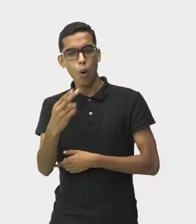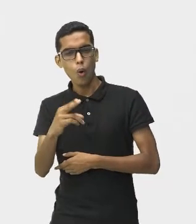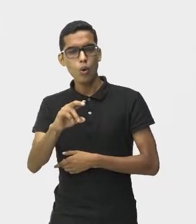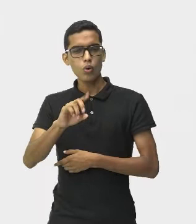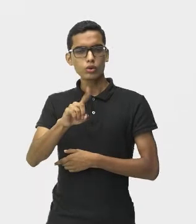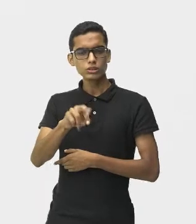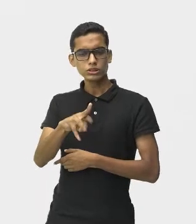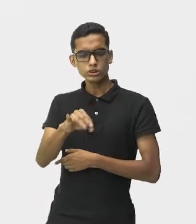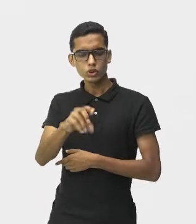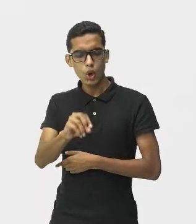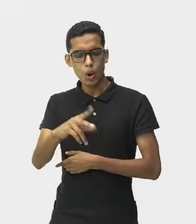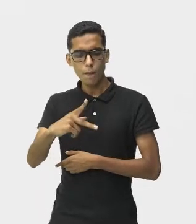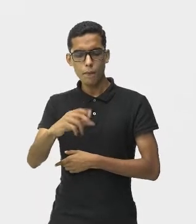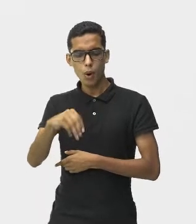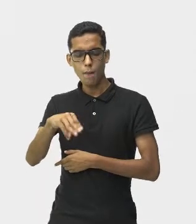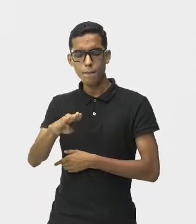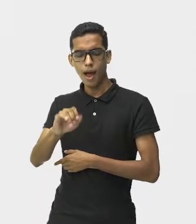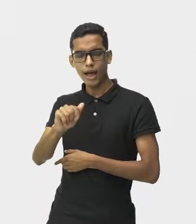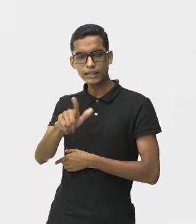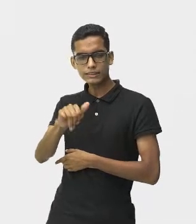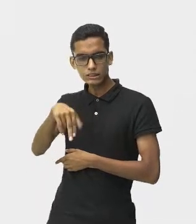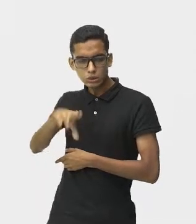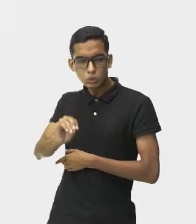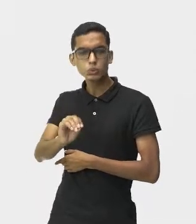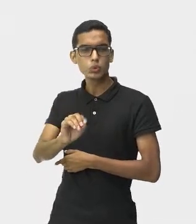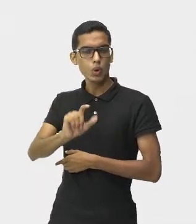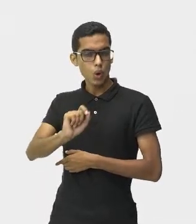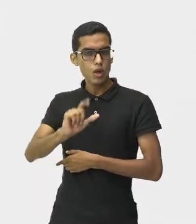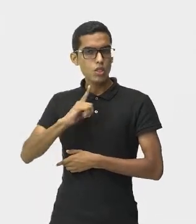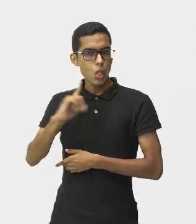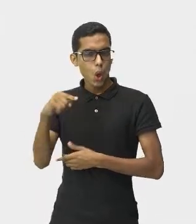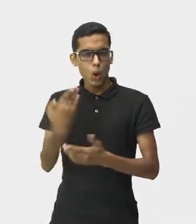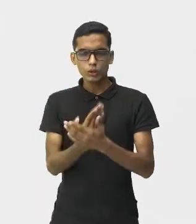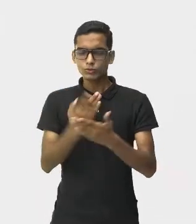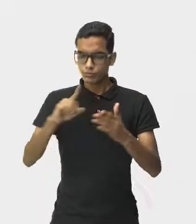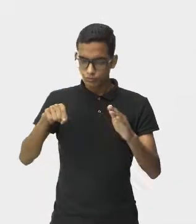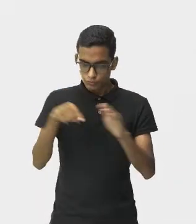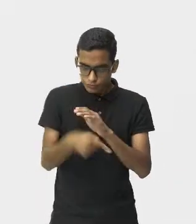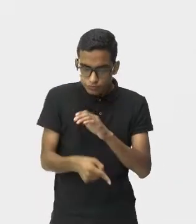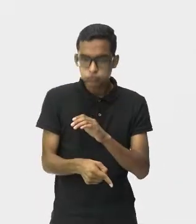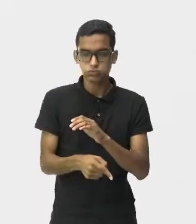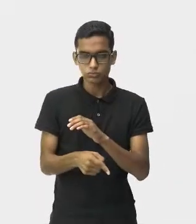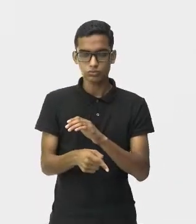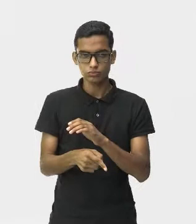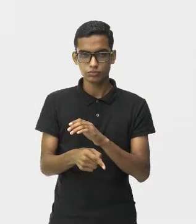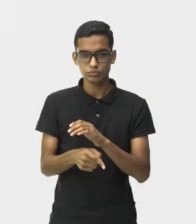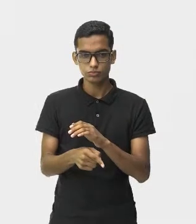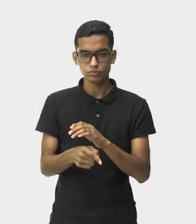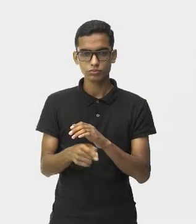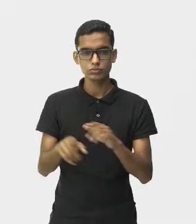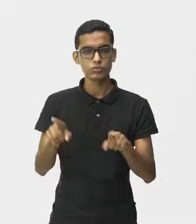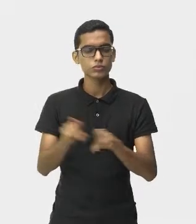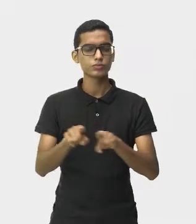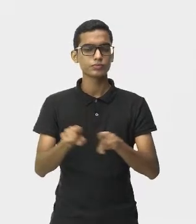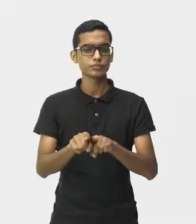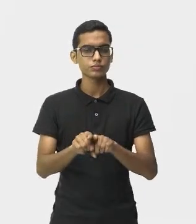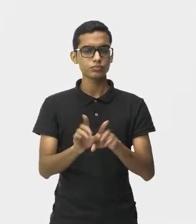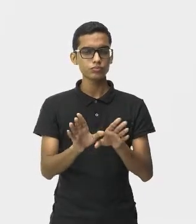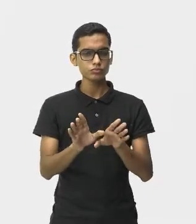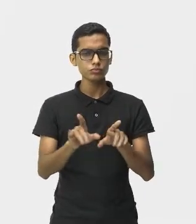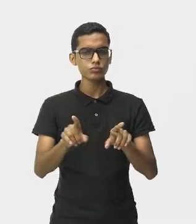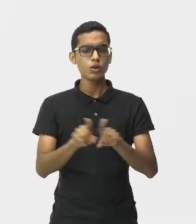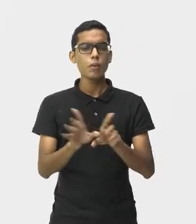já devem ter lido a respeito, e a gente vai aprofundar um pouquinho mais sobre ele, sobre o Diretório, sobre a